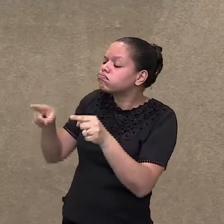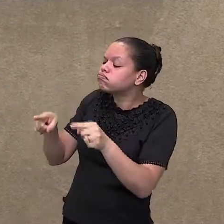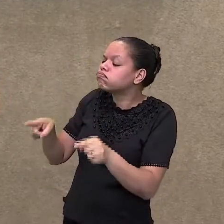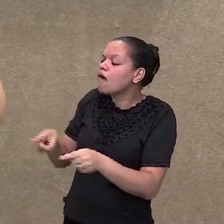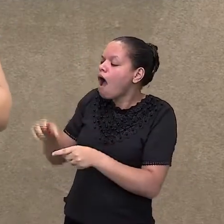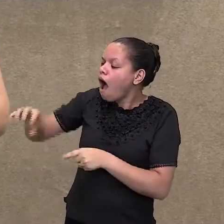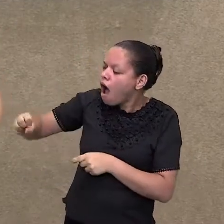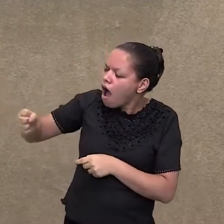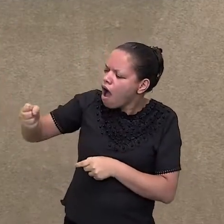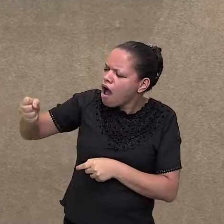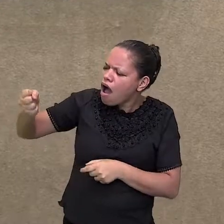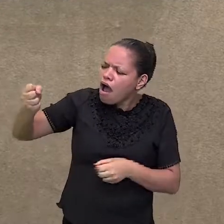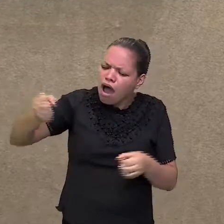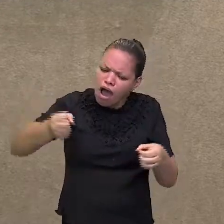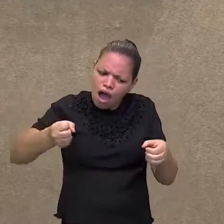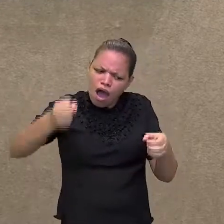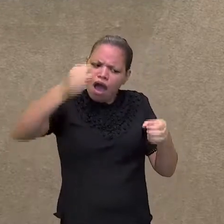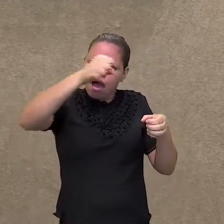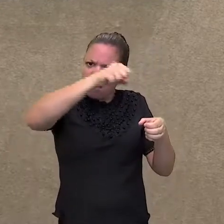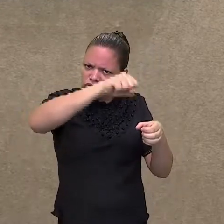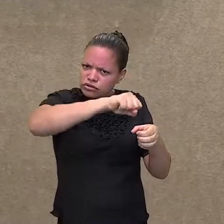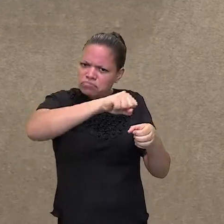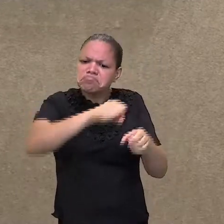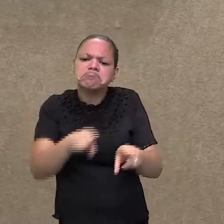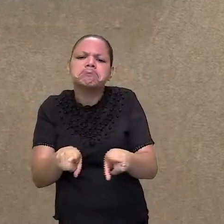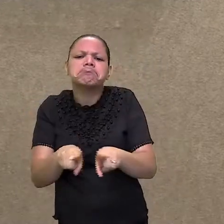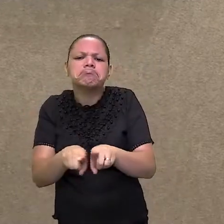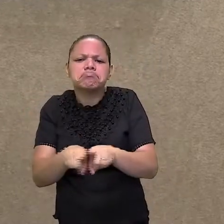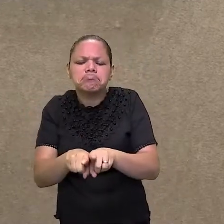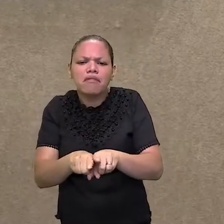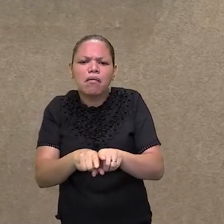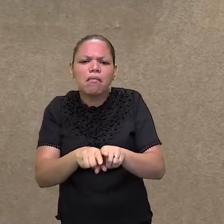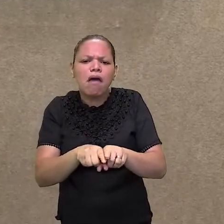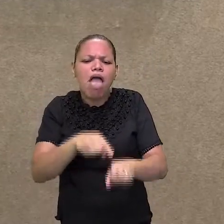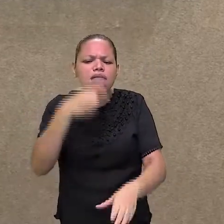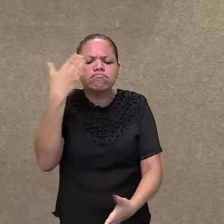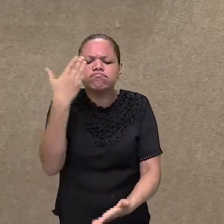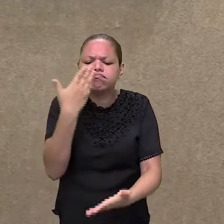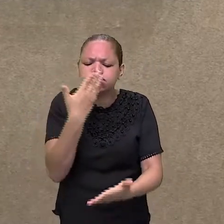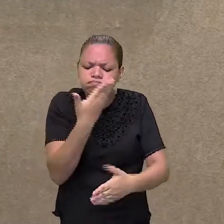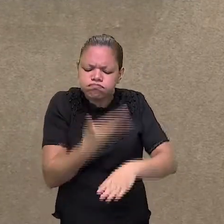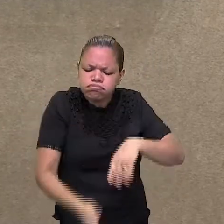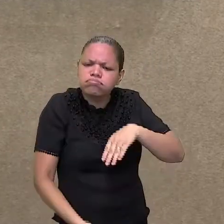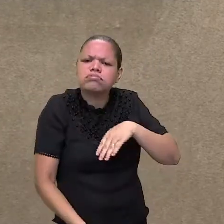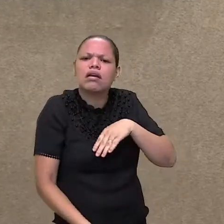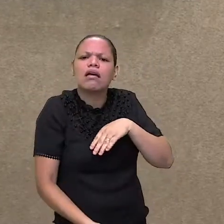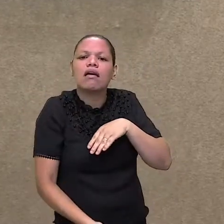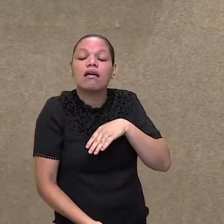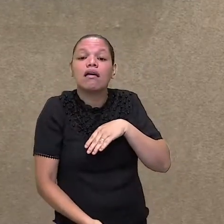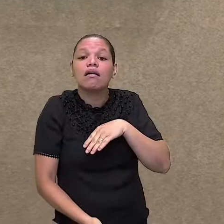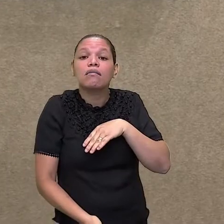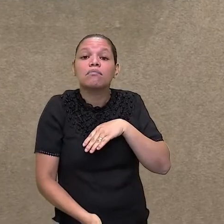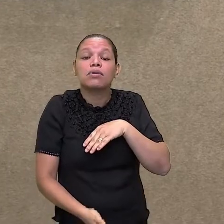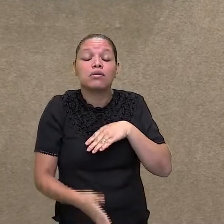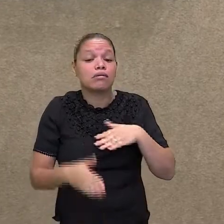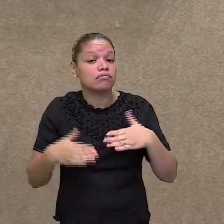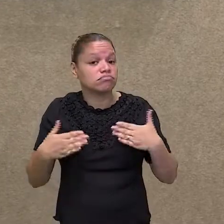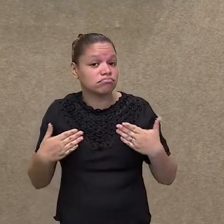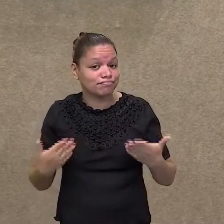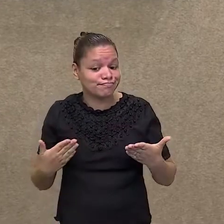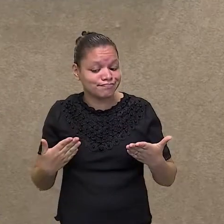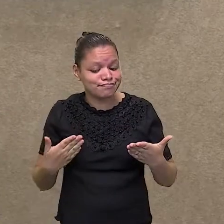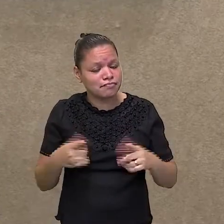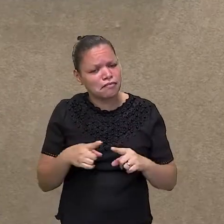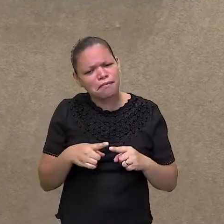ele sofreu qual transformação? Um formato diferente em forma de jarra, mas